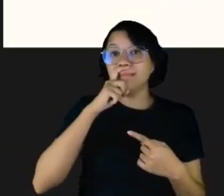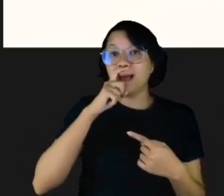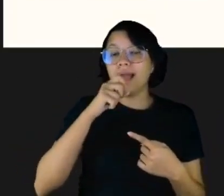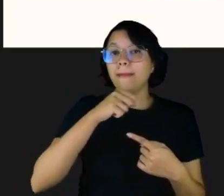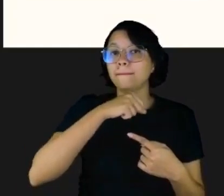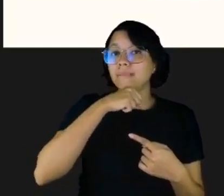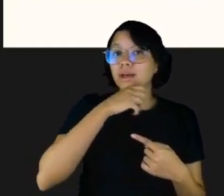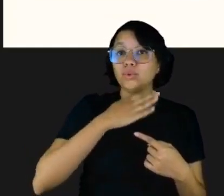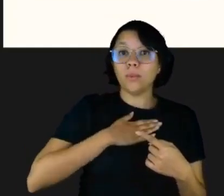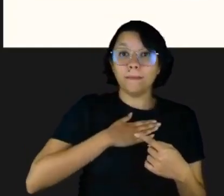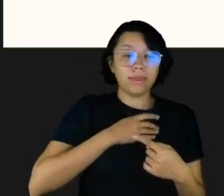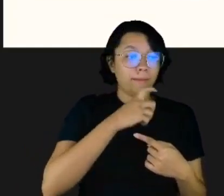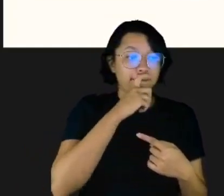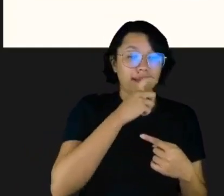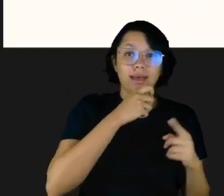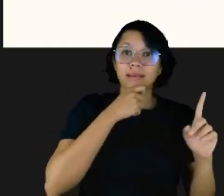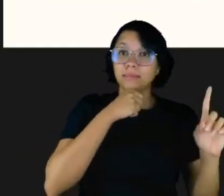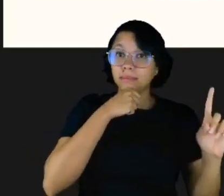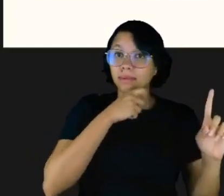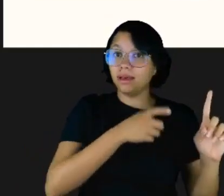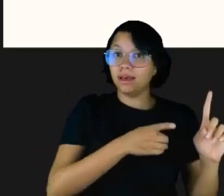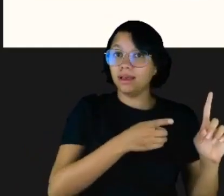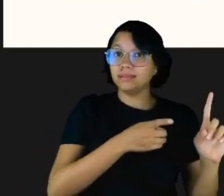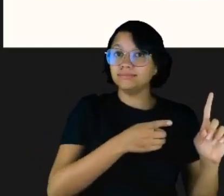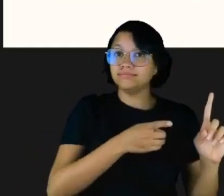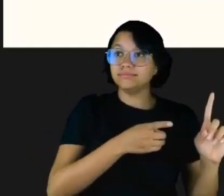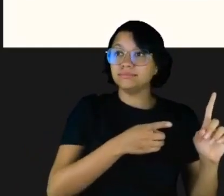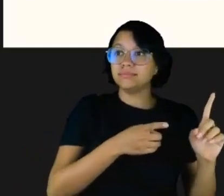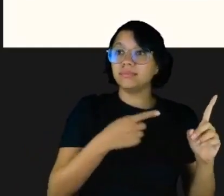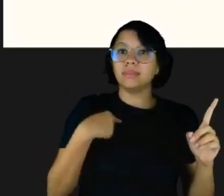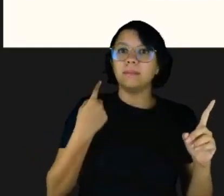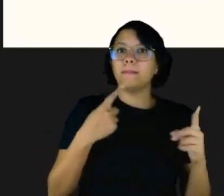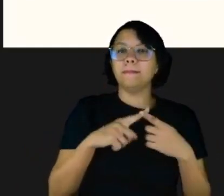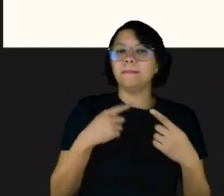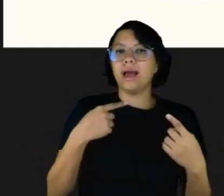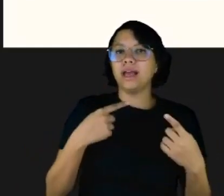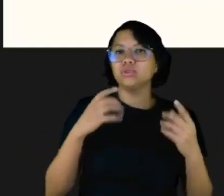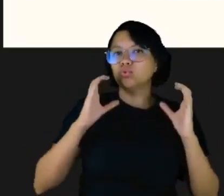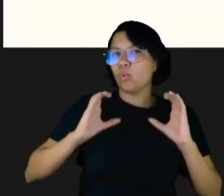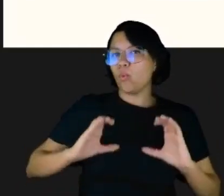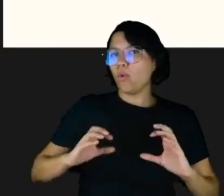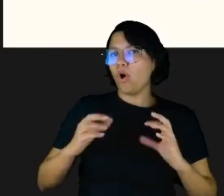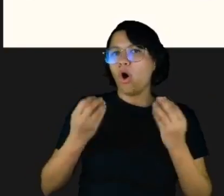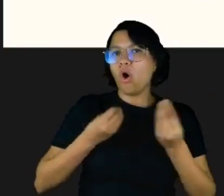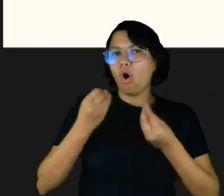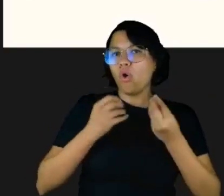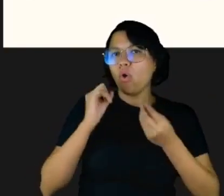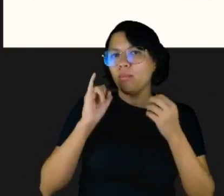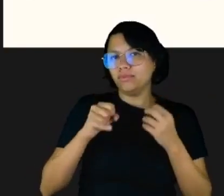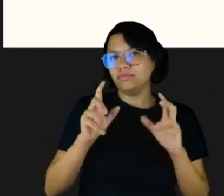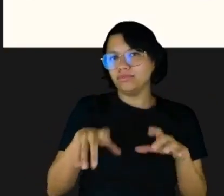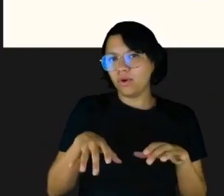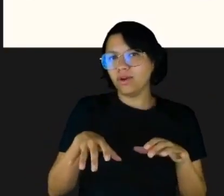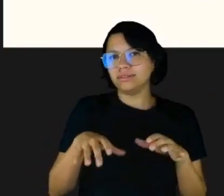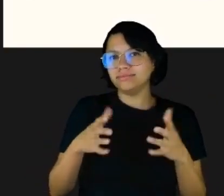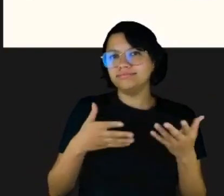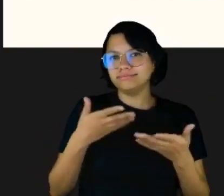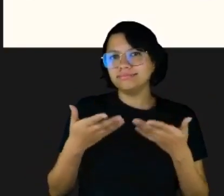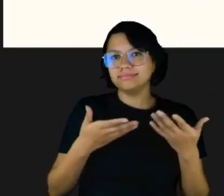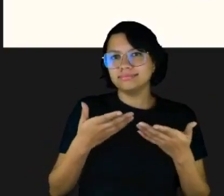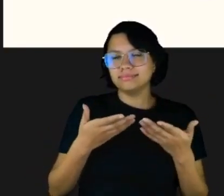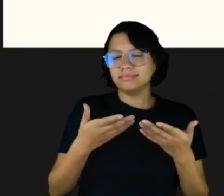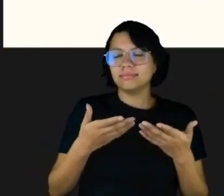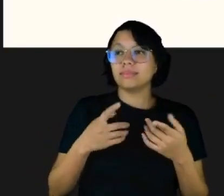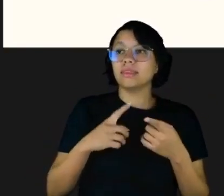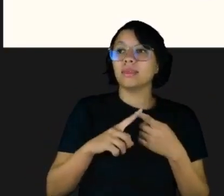nós nos comportamos como tal. Porque o desejo é o melhor. Eu quero o melhor para ele. Só que a gente